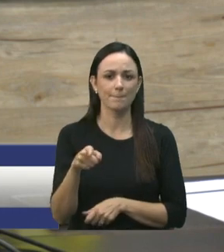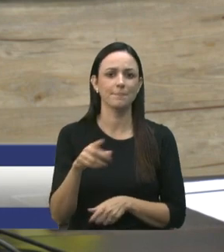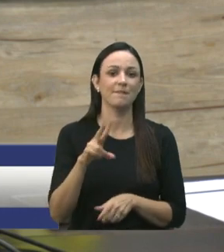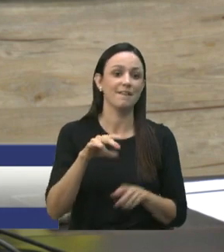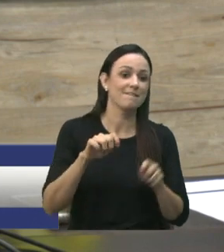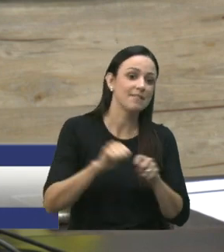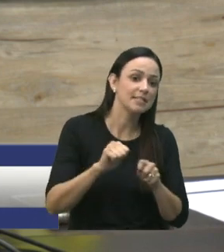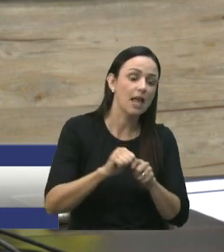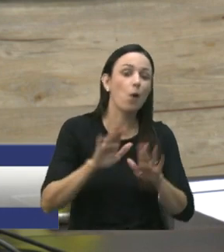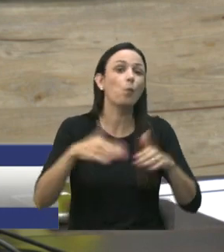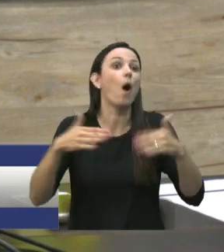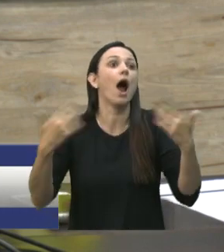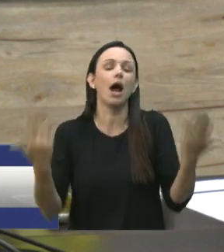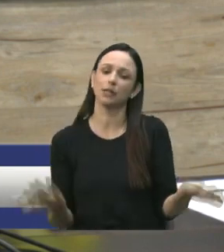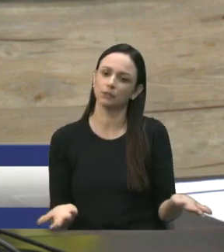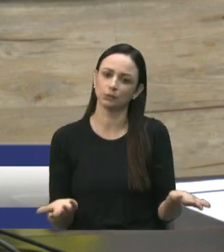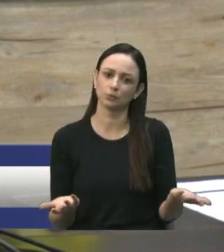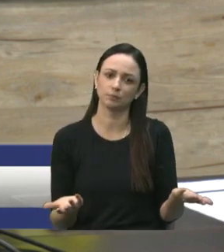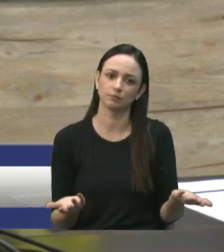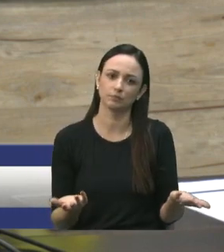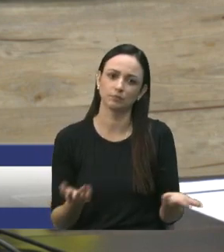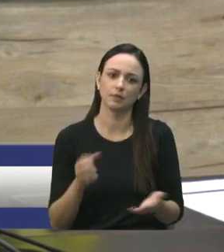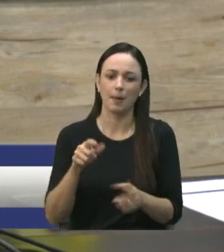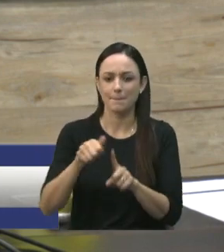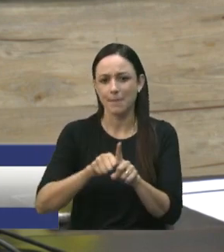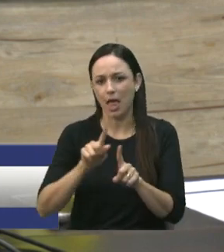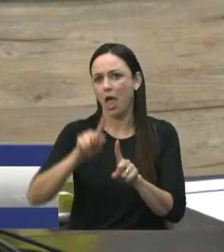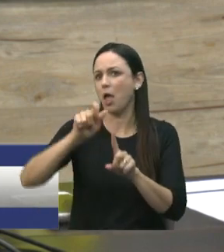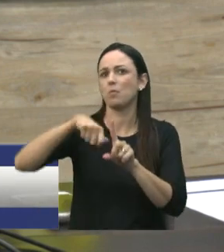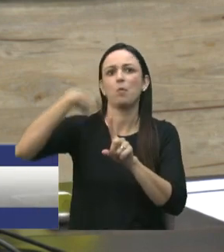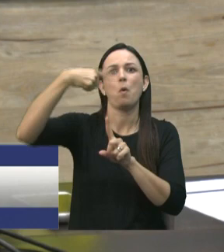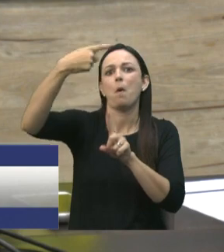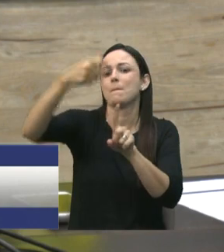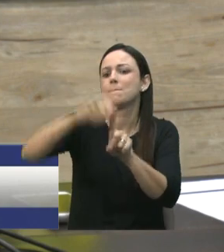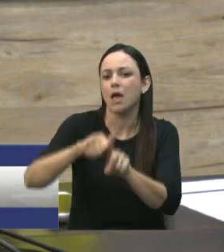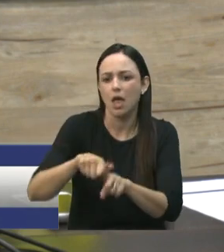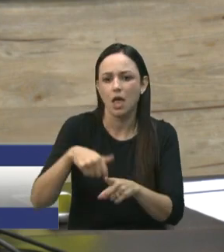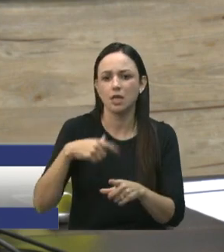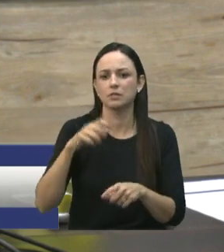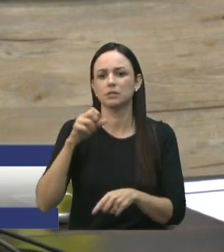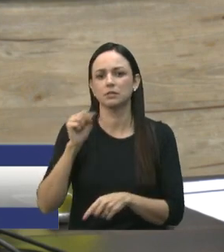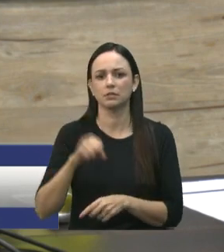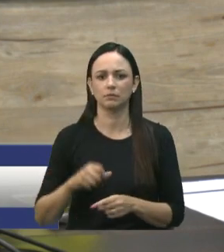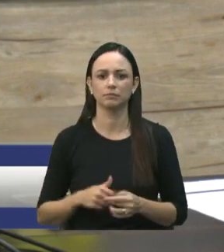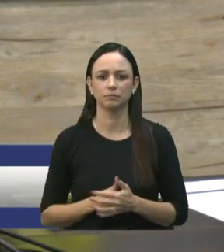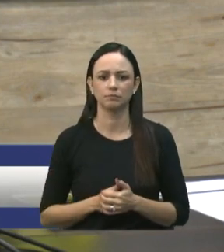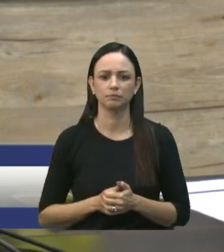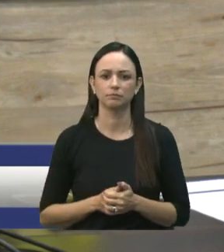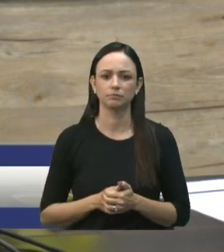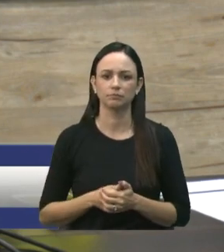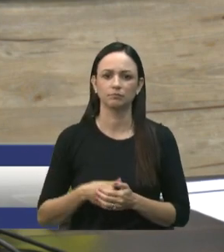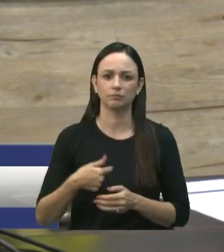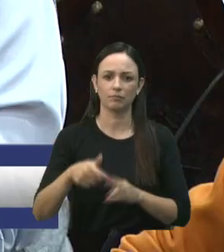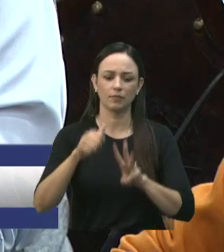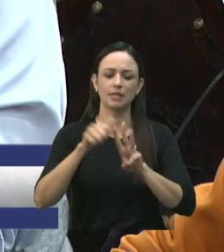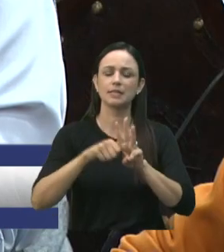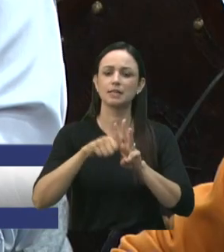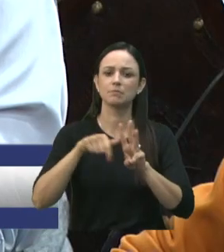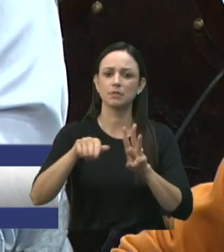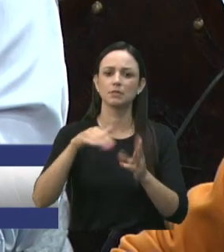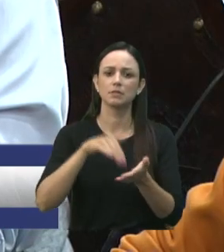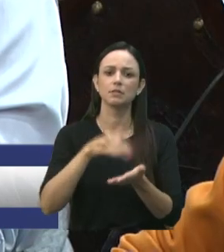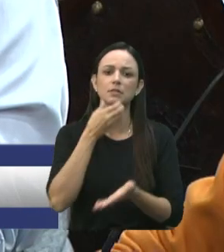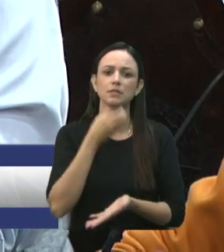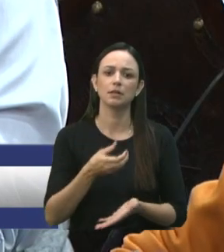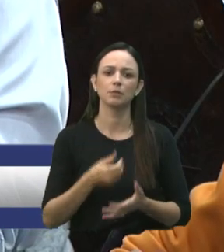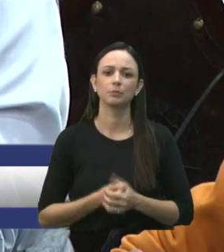execução, quando será, se esse mês, o mês que vem, o que será, o que não será... Estamos a 3 meses do final do ano?